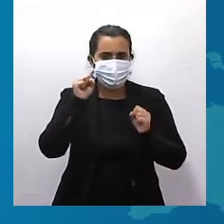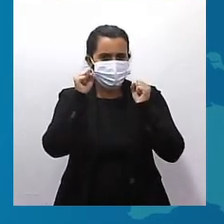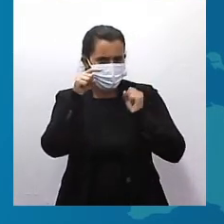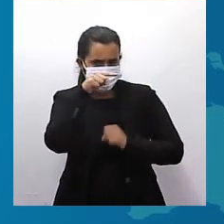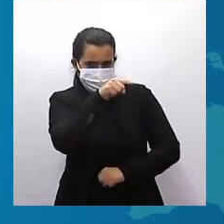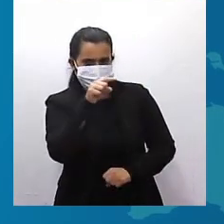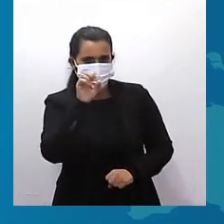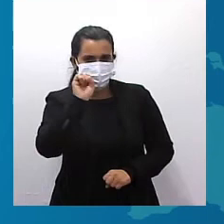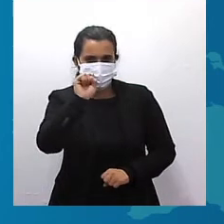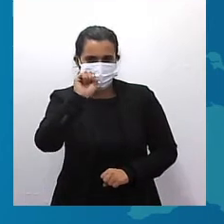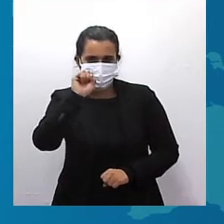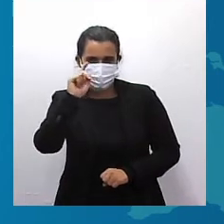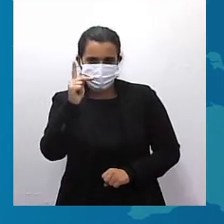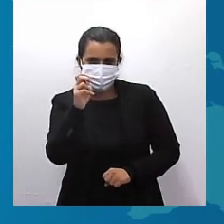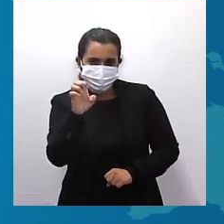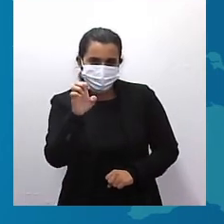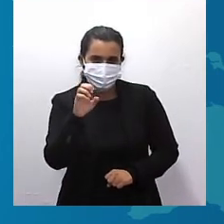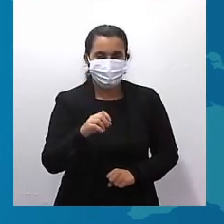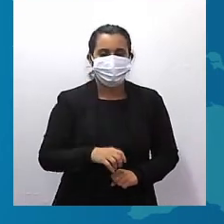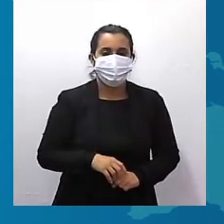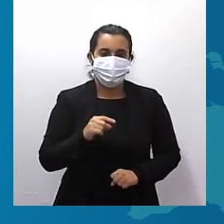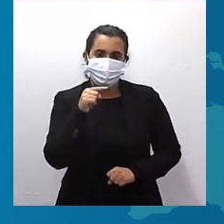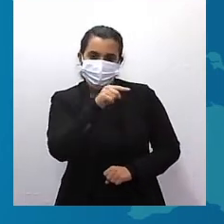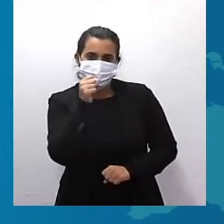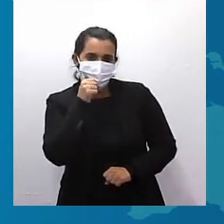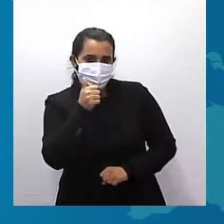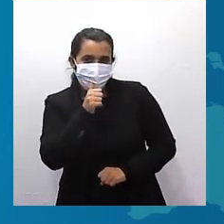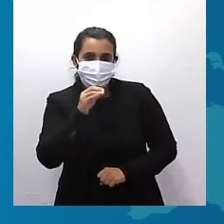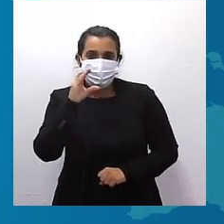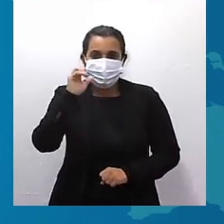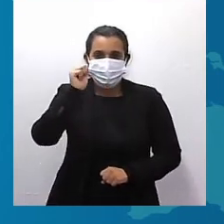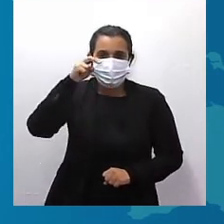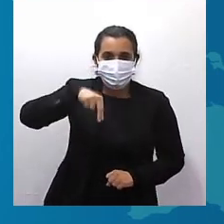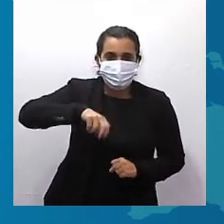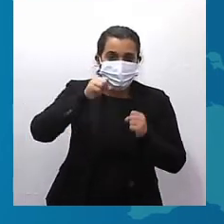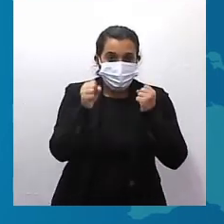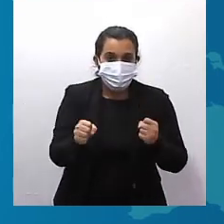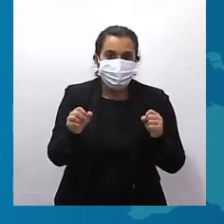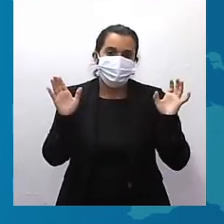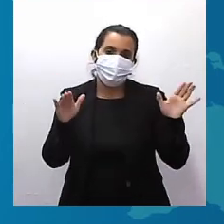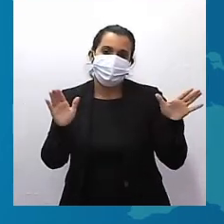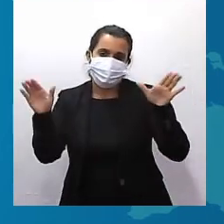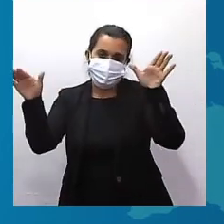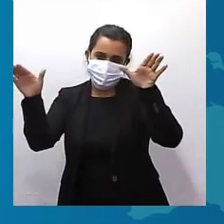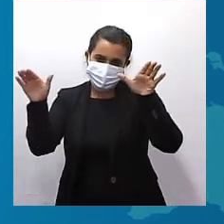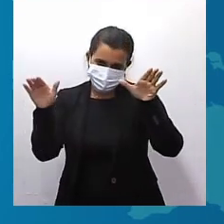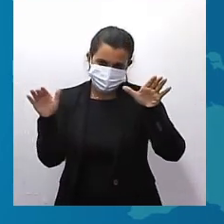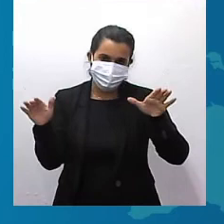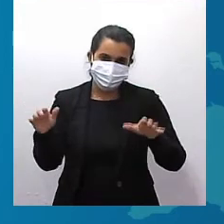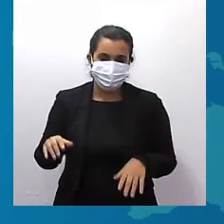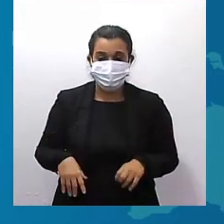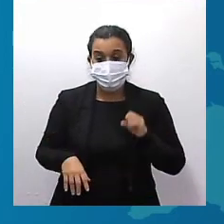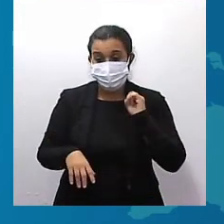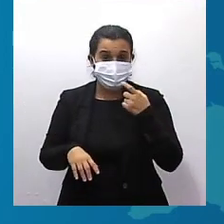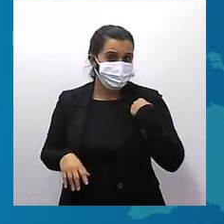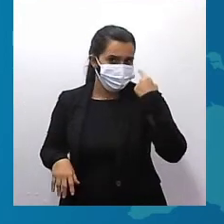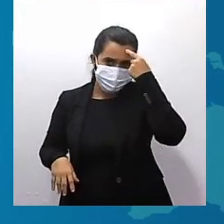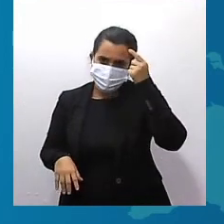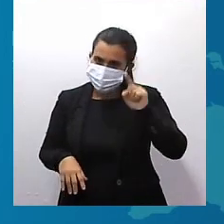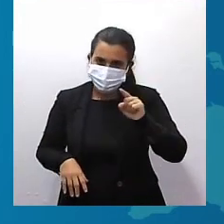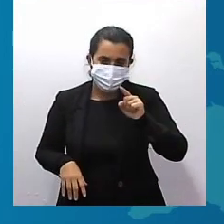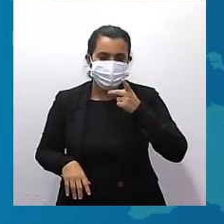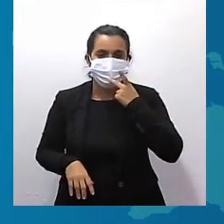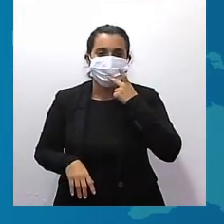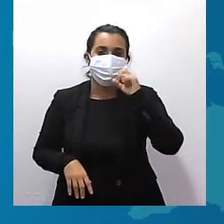pode voar. Então, ok. Vamos supor que eu não saiba e diga she can't fly, ela não